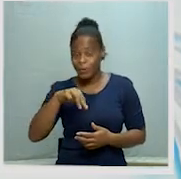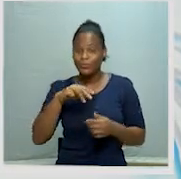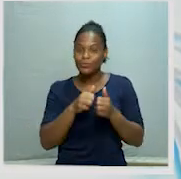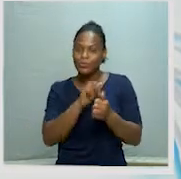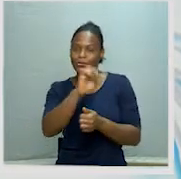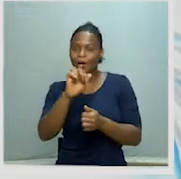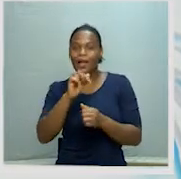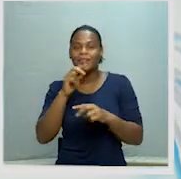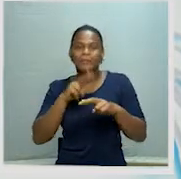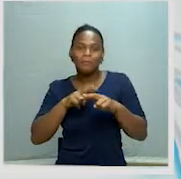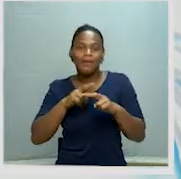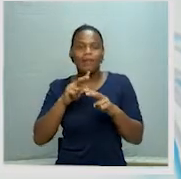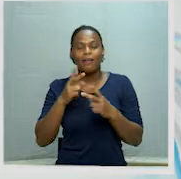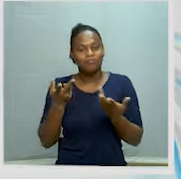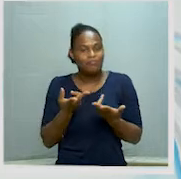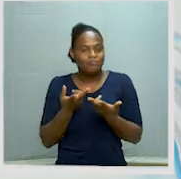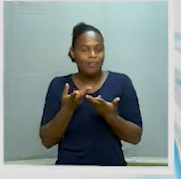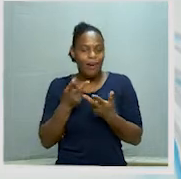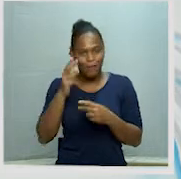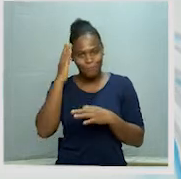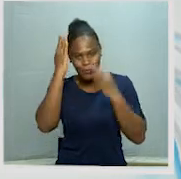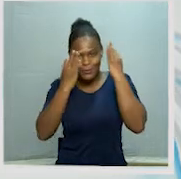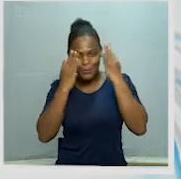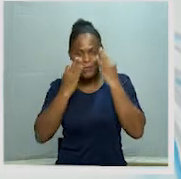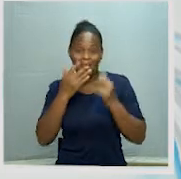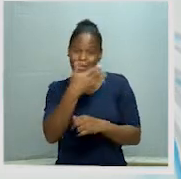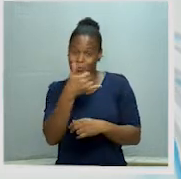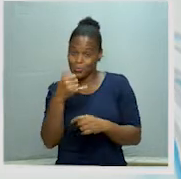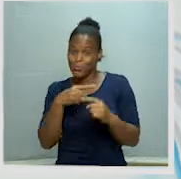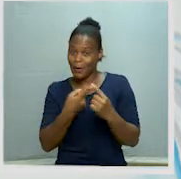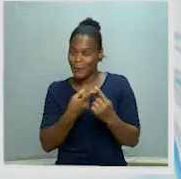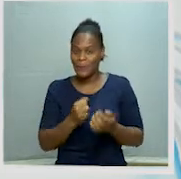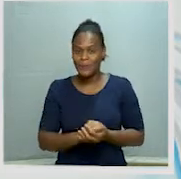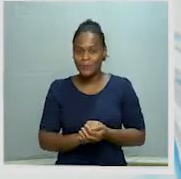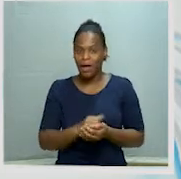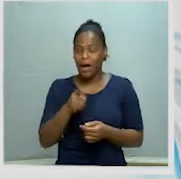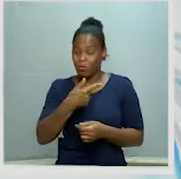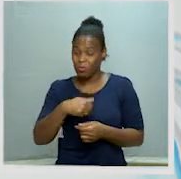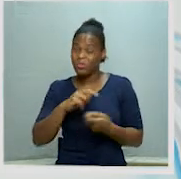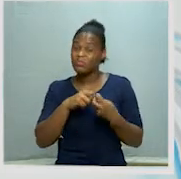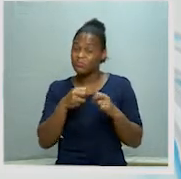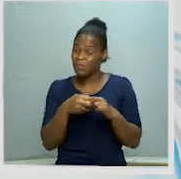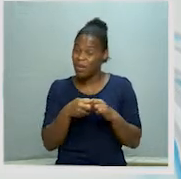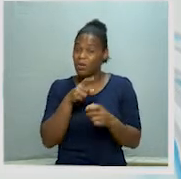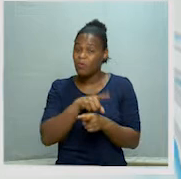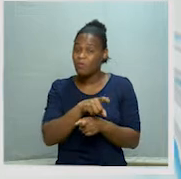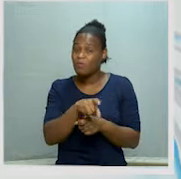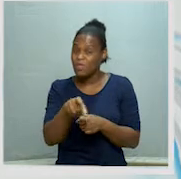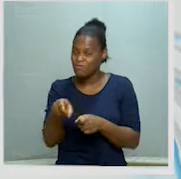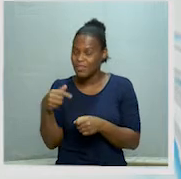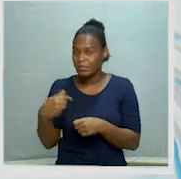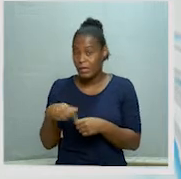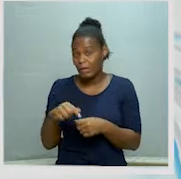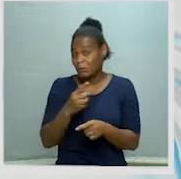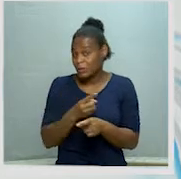de Filosofia do 12º ano. Como sabem, temos vindo a passar pela problemática de Covid-19.